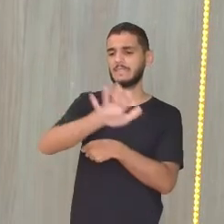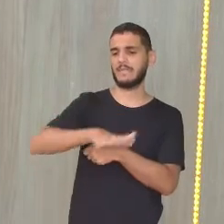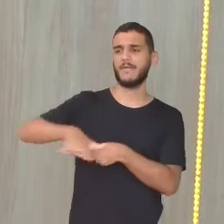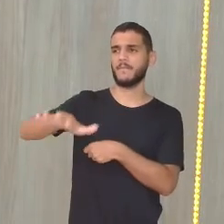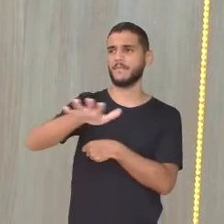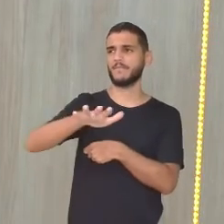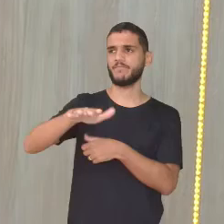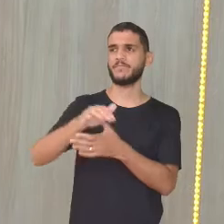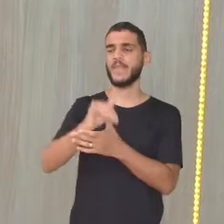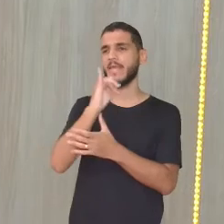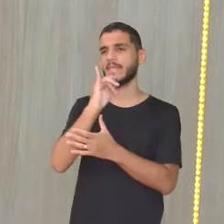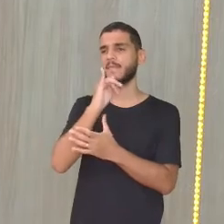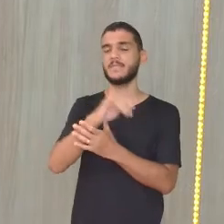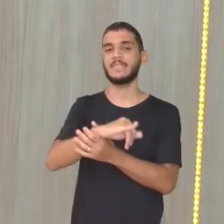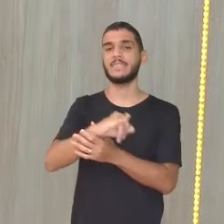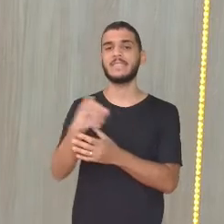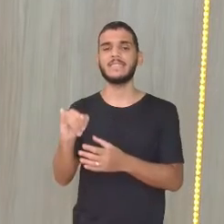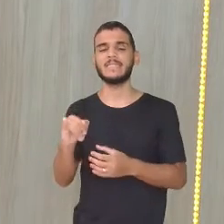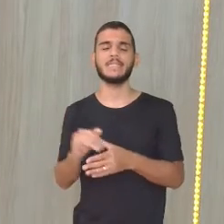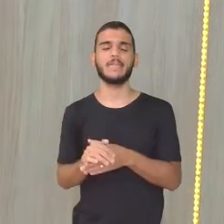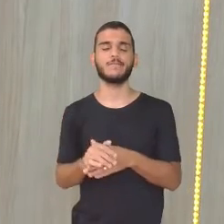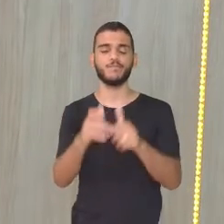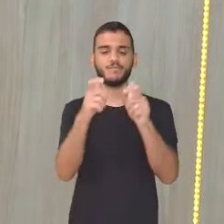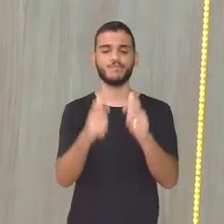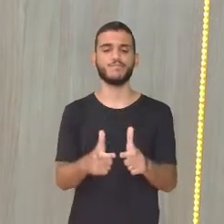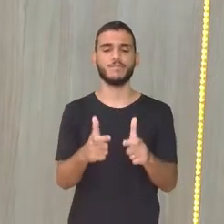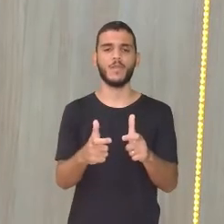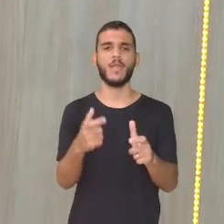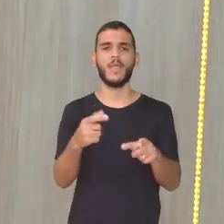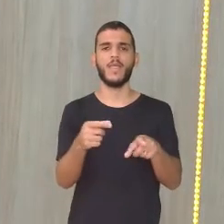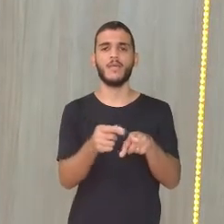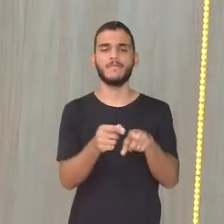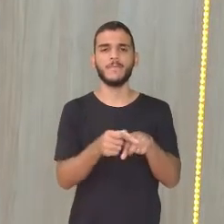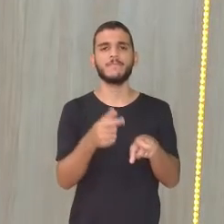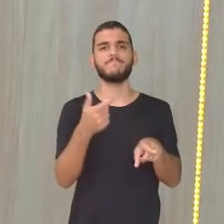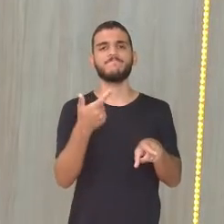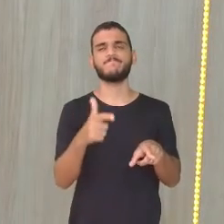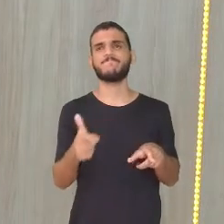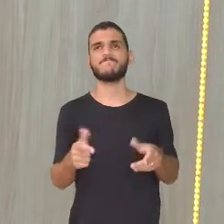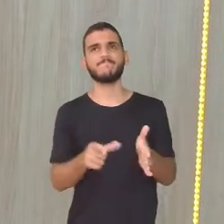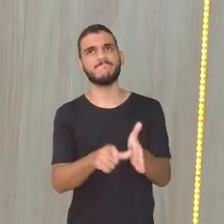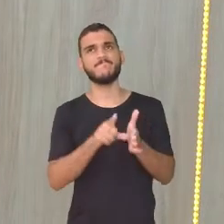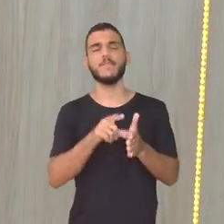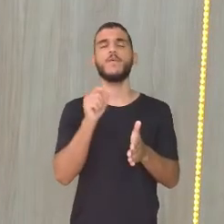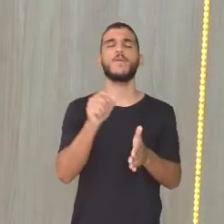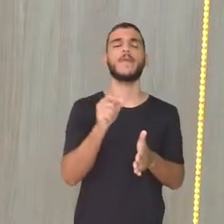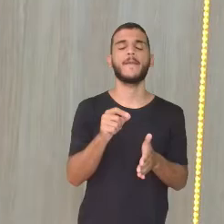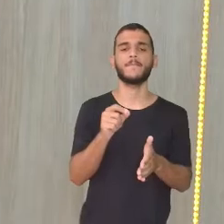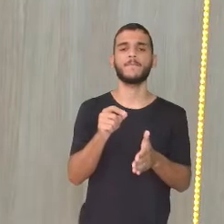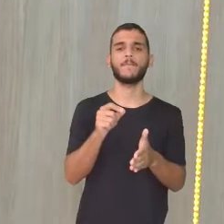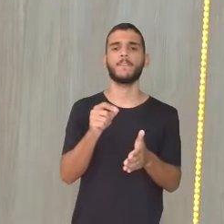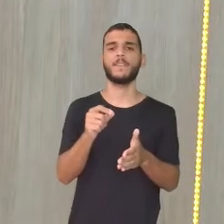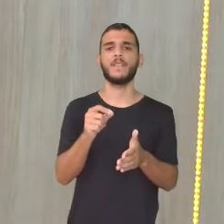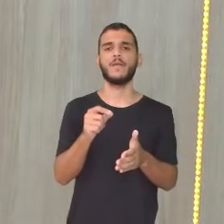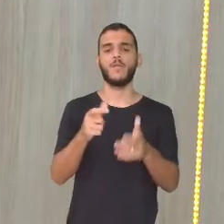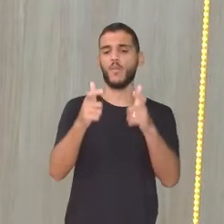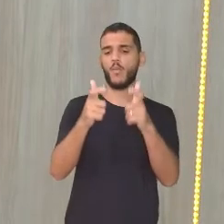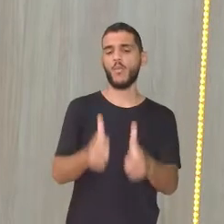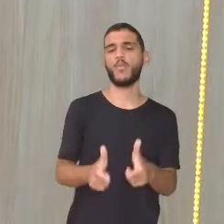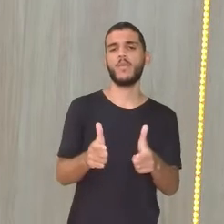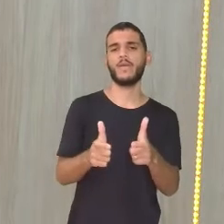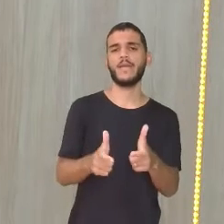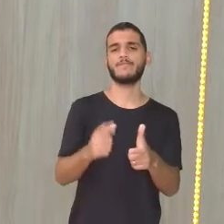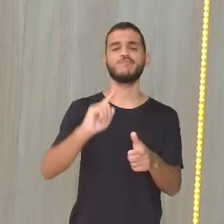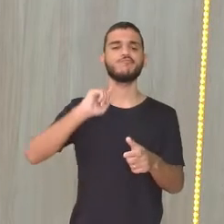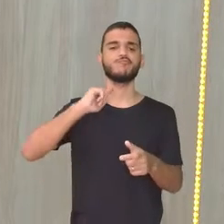se você vê ali uma qualificação de um bairro que antes não tinha um esgoto, que antes não tinha uma coleta